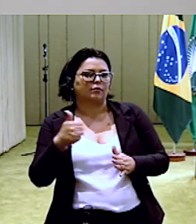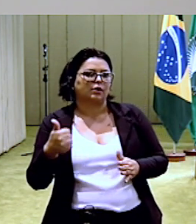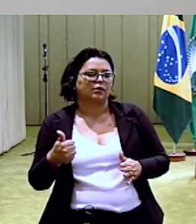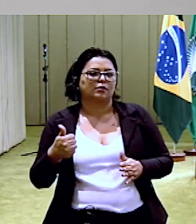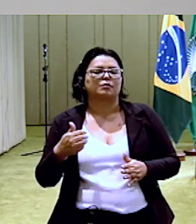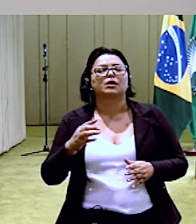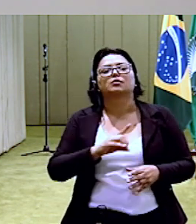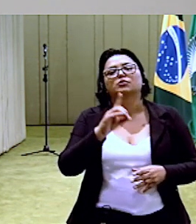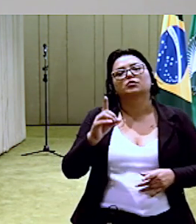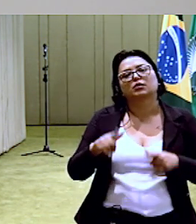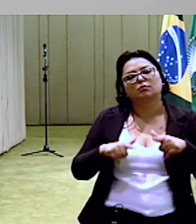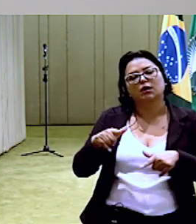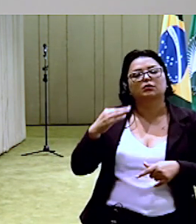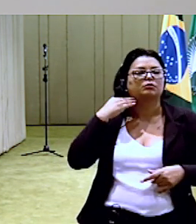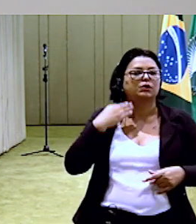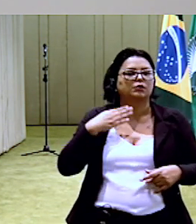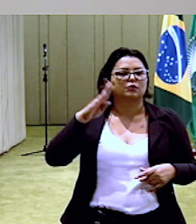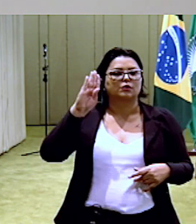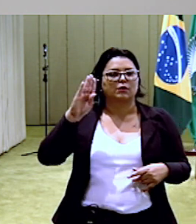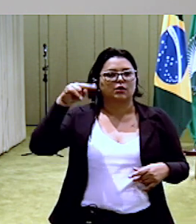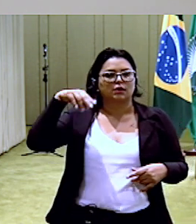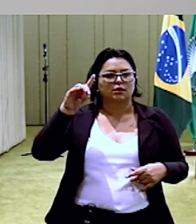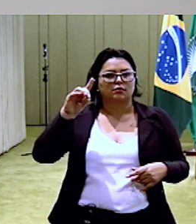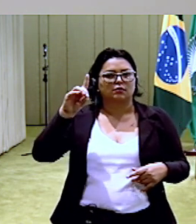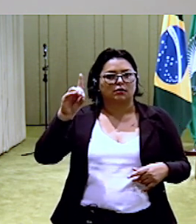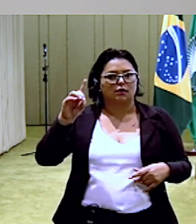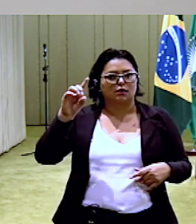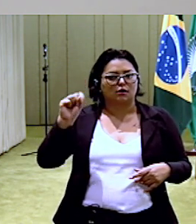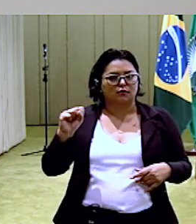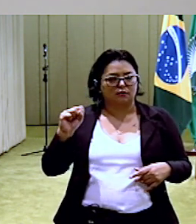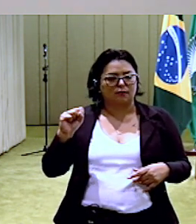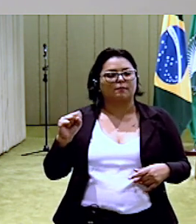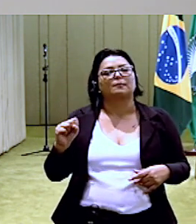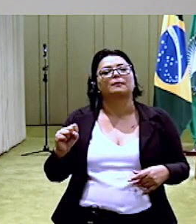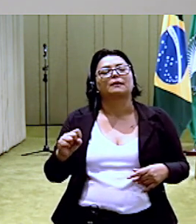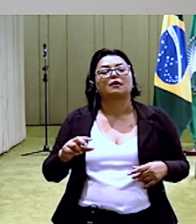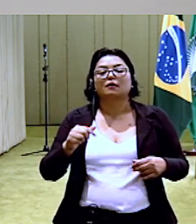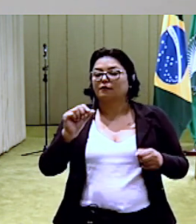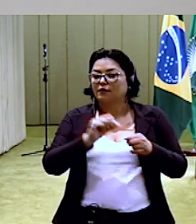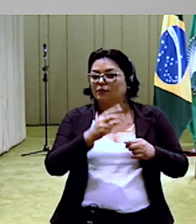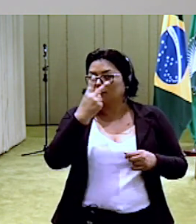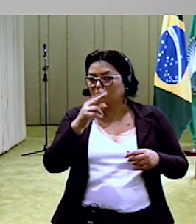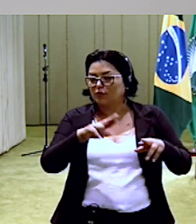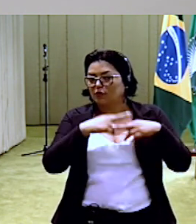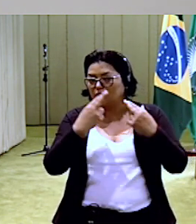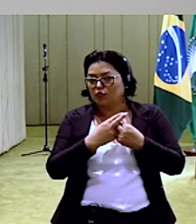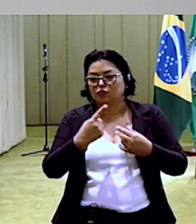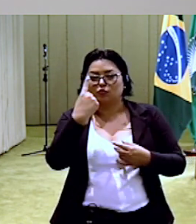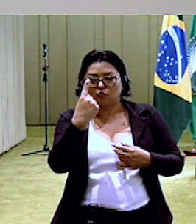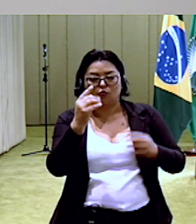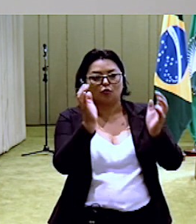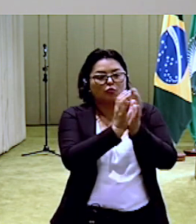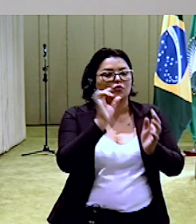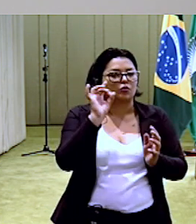no meu primeiro dia de trabalho no BNDES, e a gente junto com o presidente, nós fizemos duas reuniões, um com o grupo de mulheres e um com o grupo de